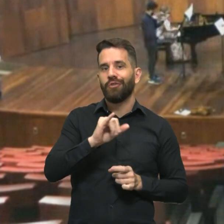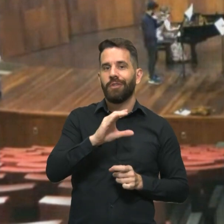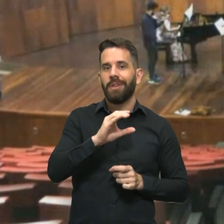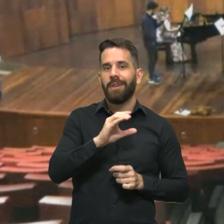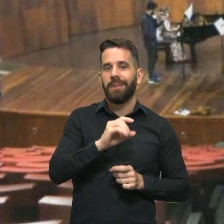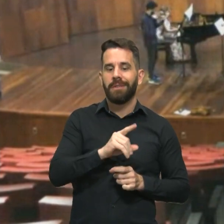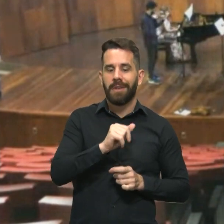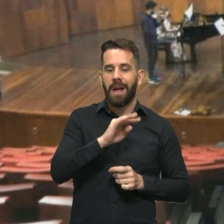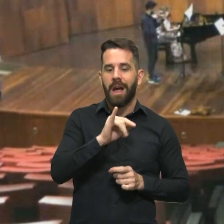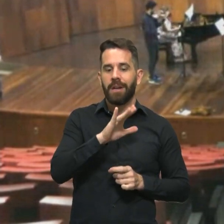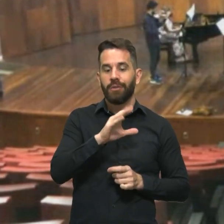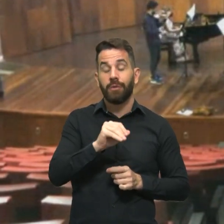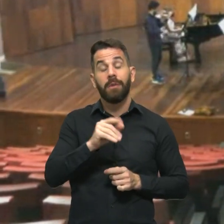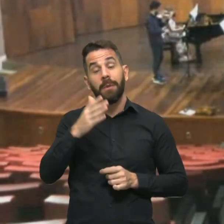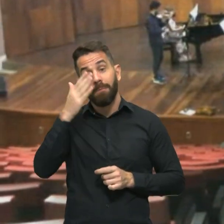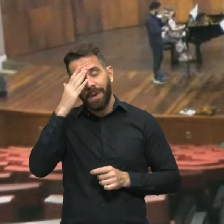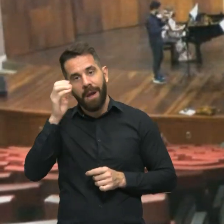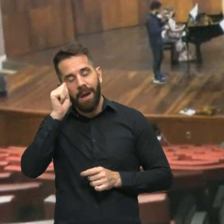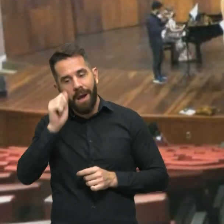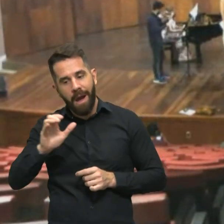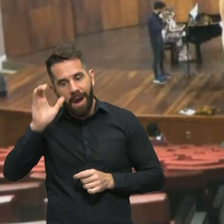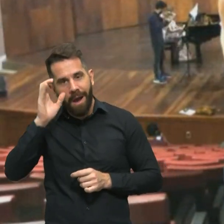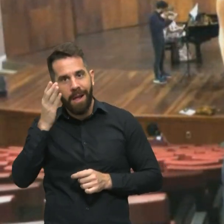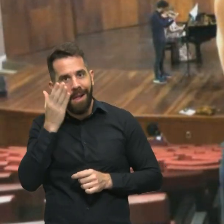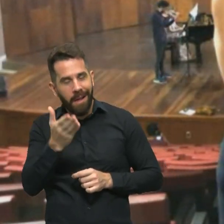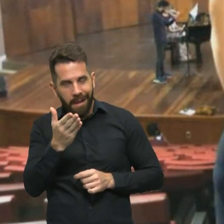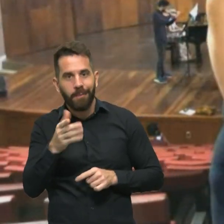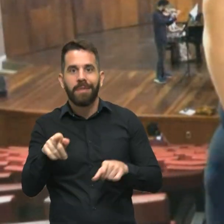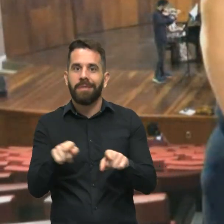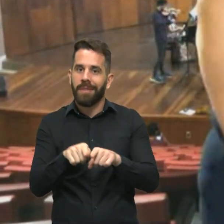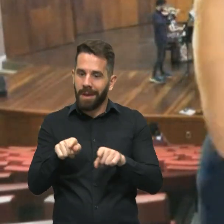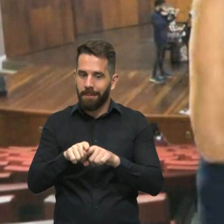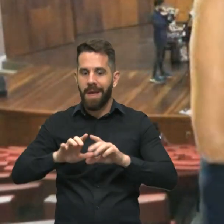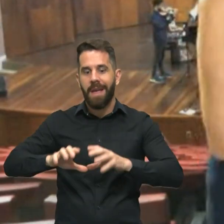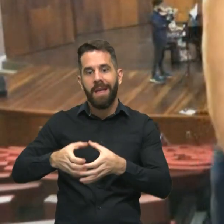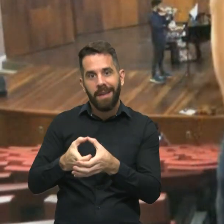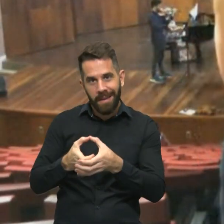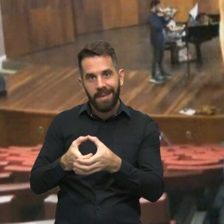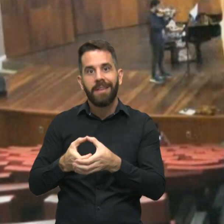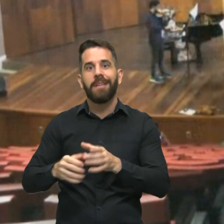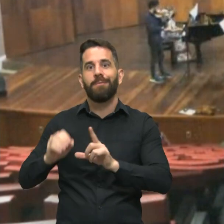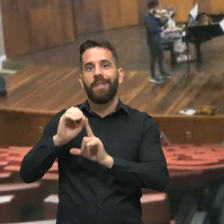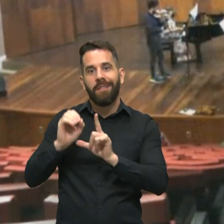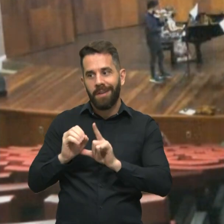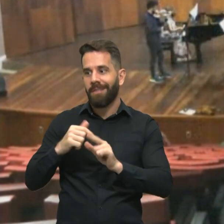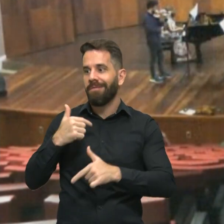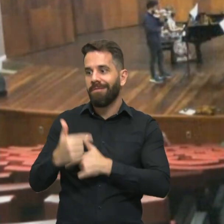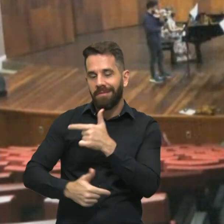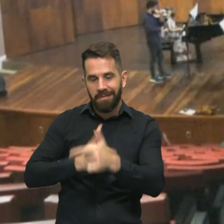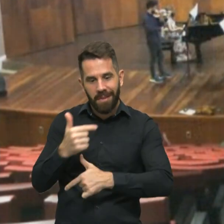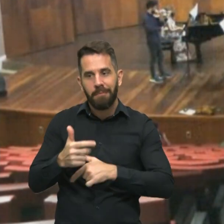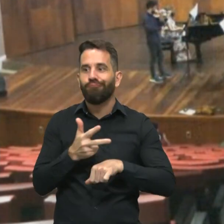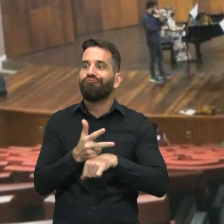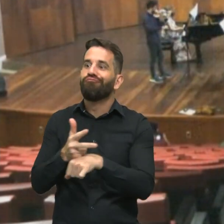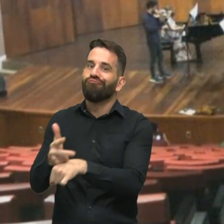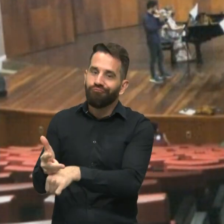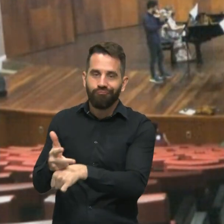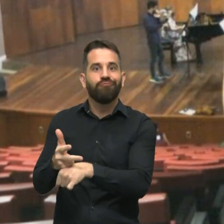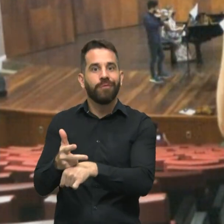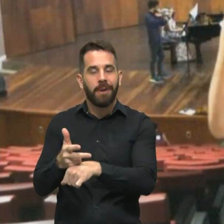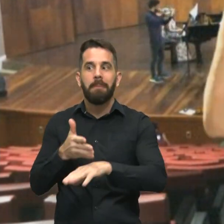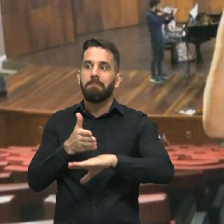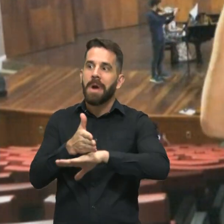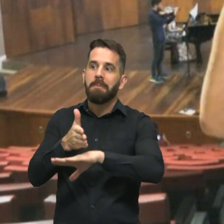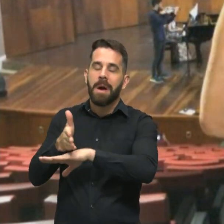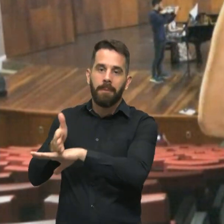a equipe da TV UFG que está aqui fazendo essa excelente cobertura, né, deste grande evento da comunidade, né. Nós